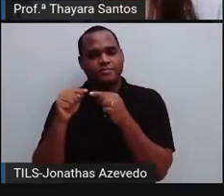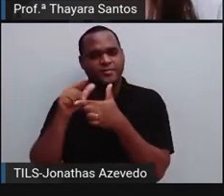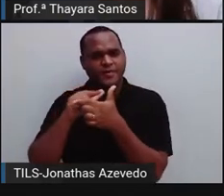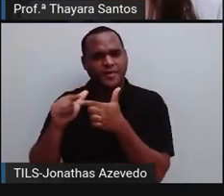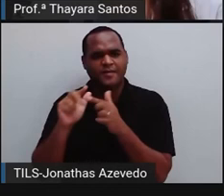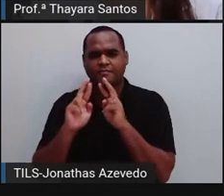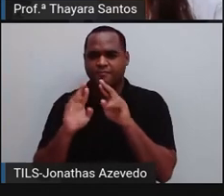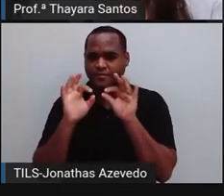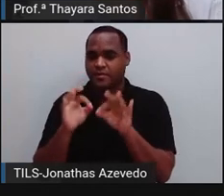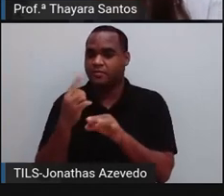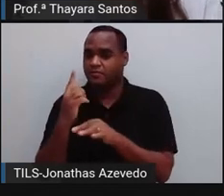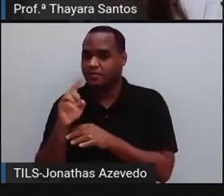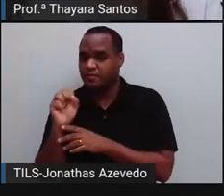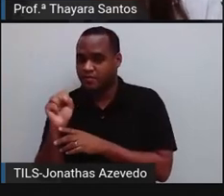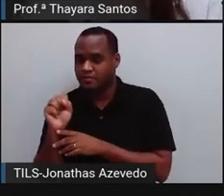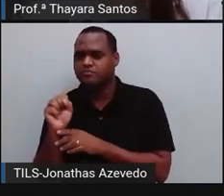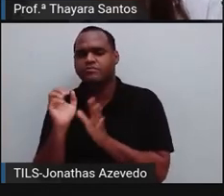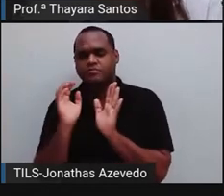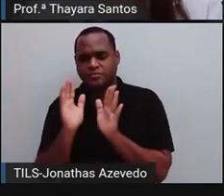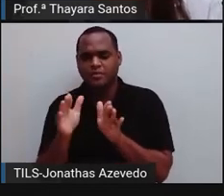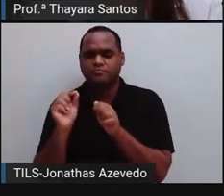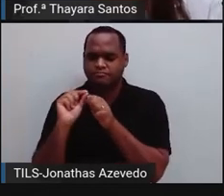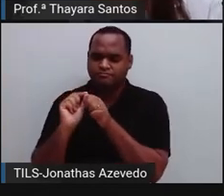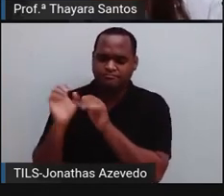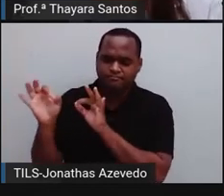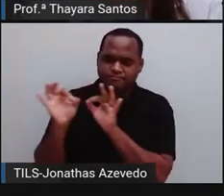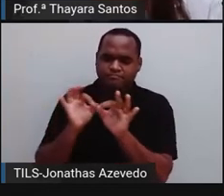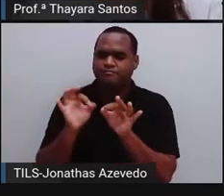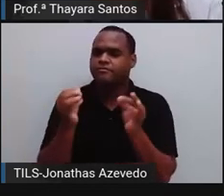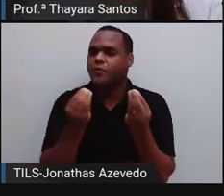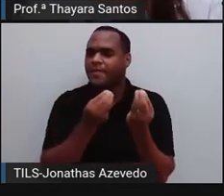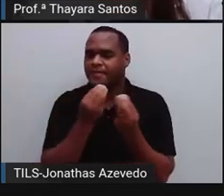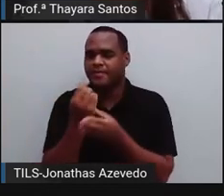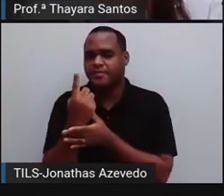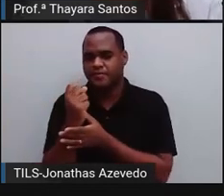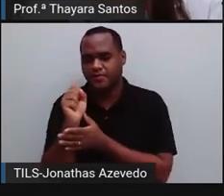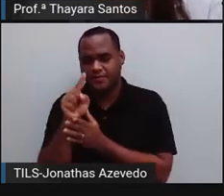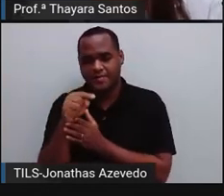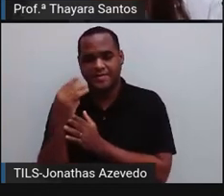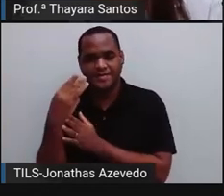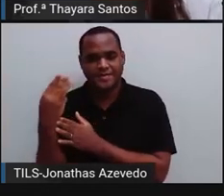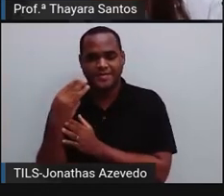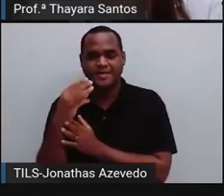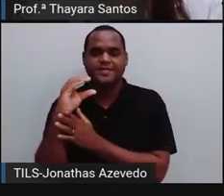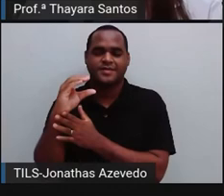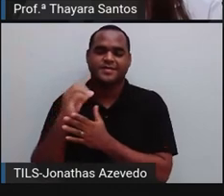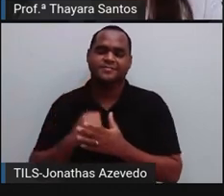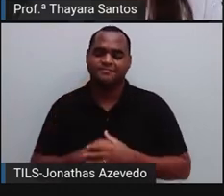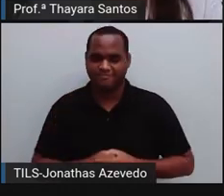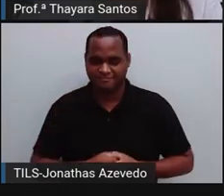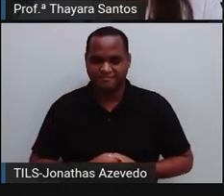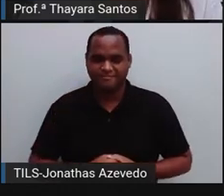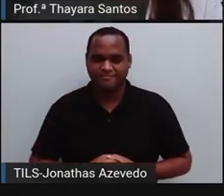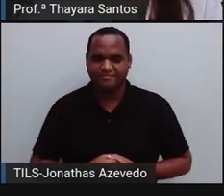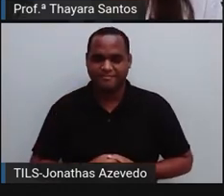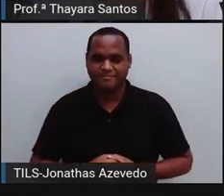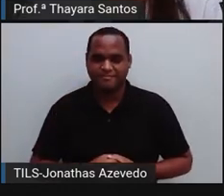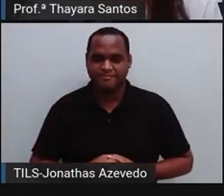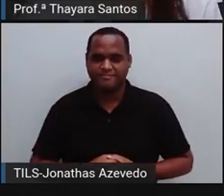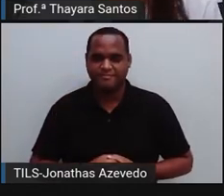esse resultado por 1,8. Quando a gente faz essa continha, dá 18,33 graus